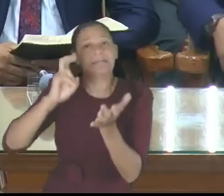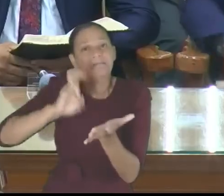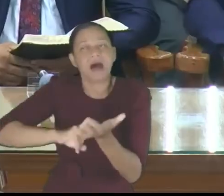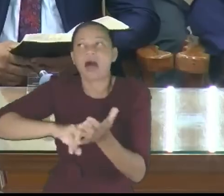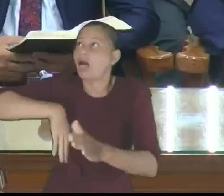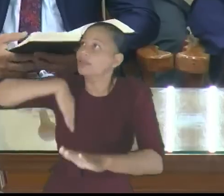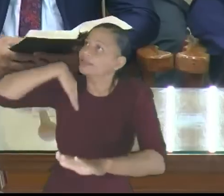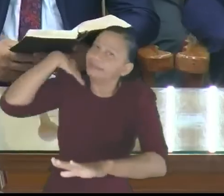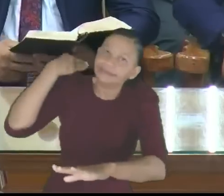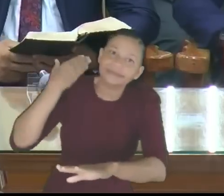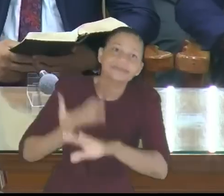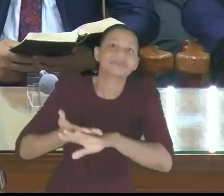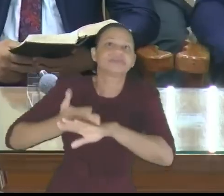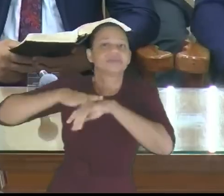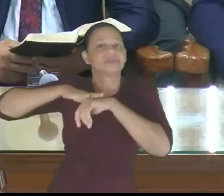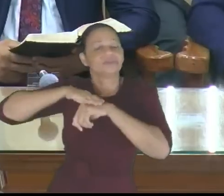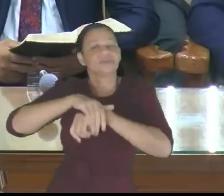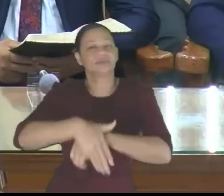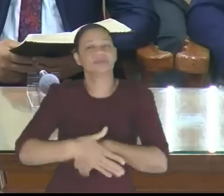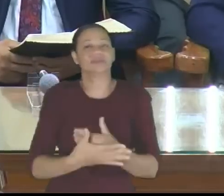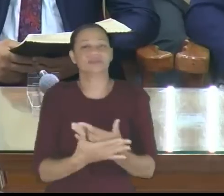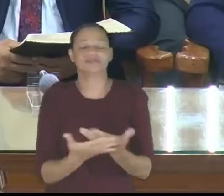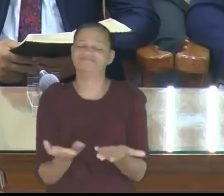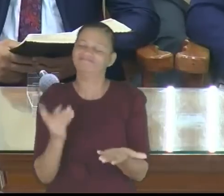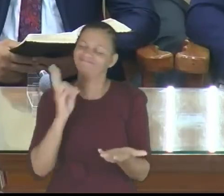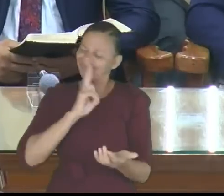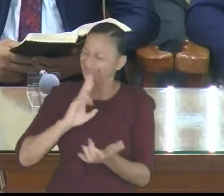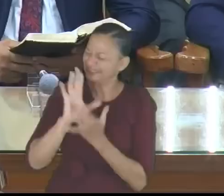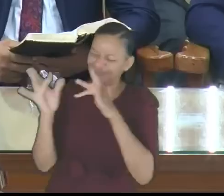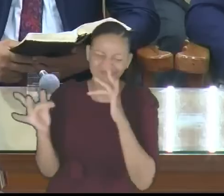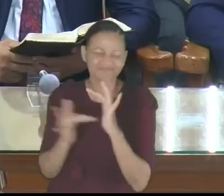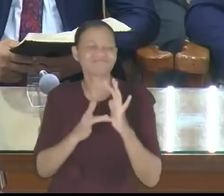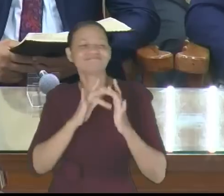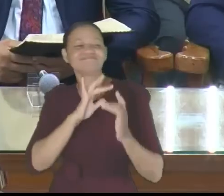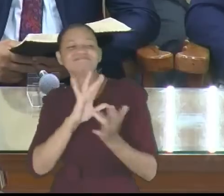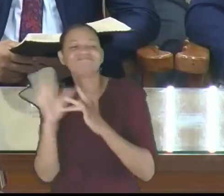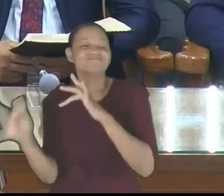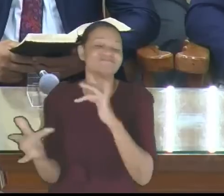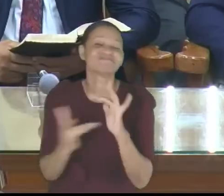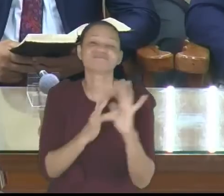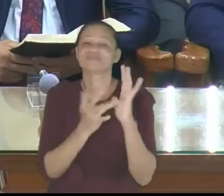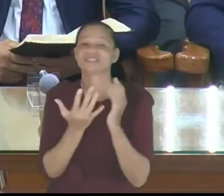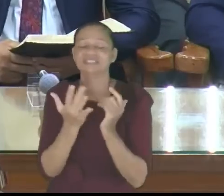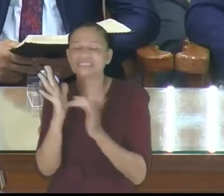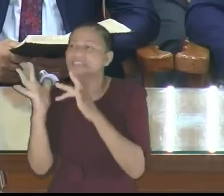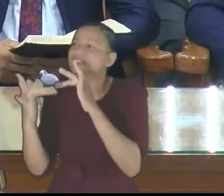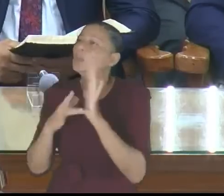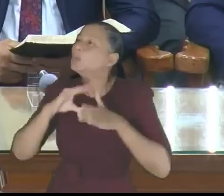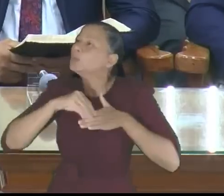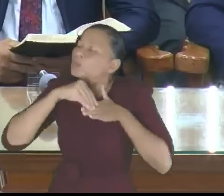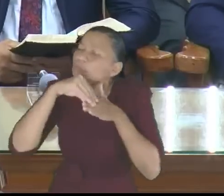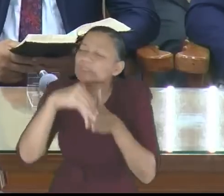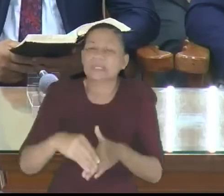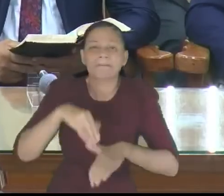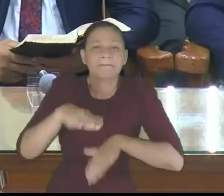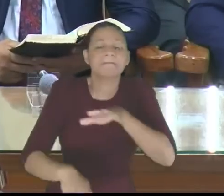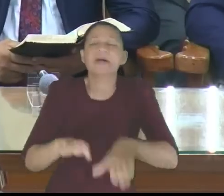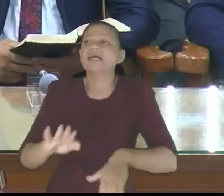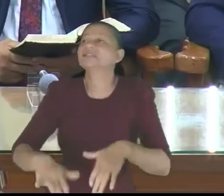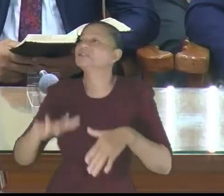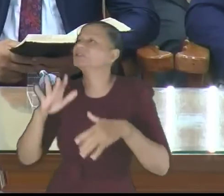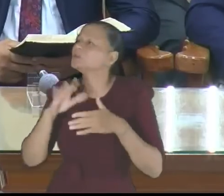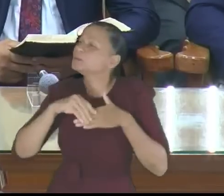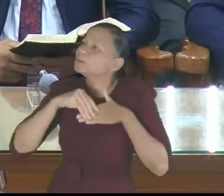que mais, meus amados irmãos? De noite. Jesus é quem guia nossos passos, é quem guia nossos pensamentos, é quem guia